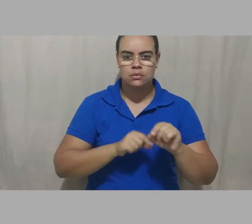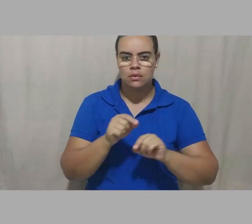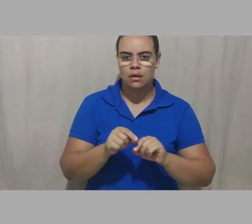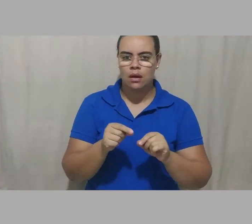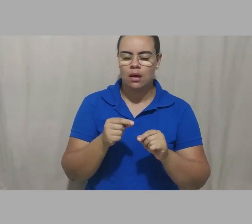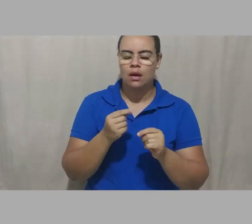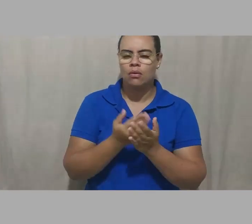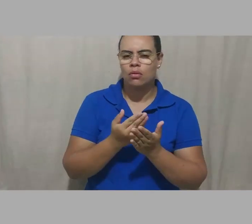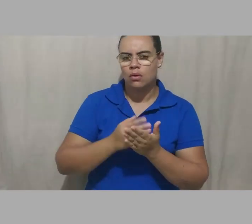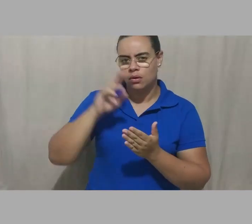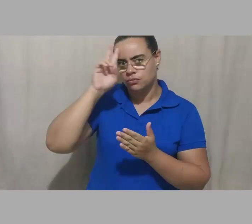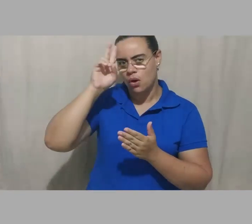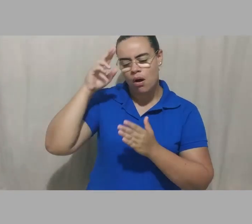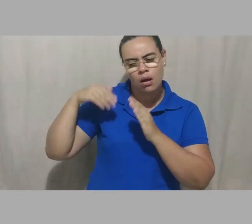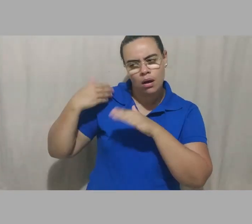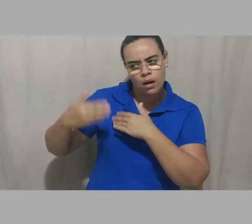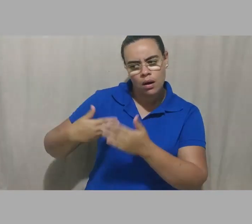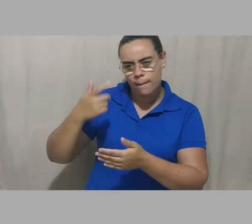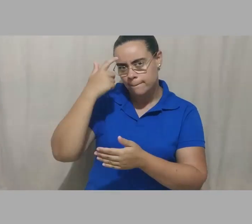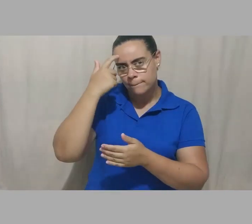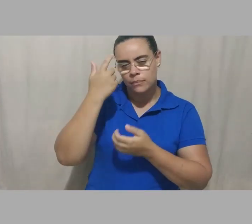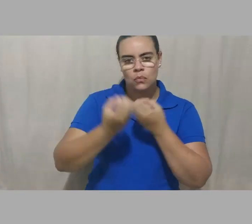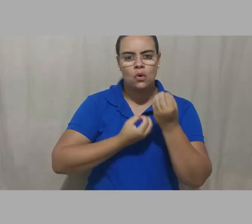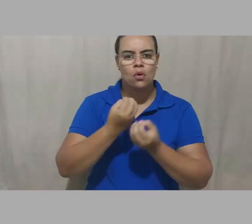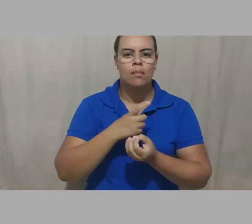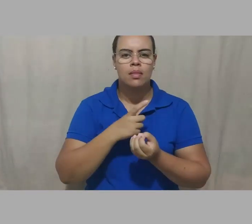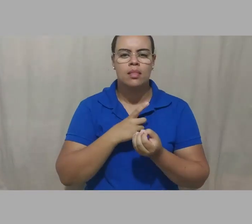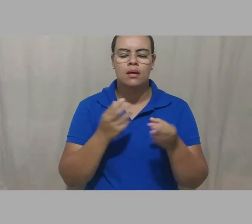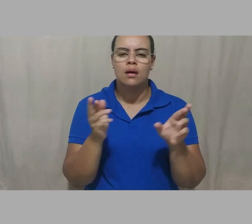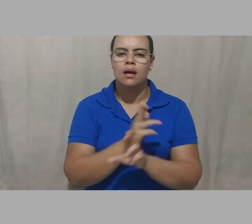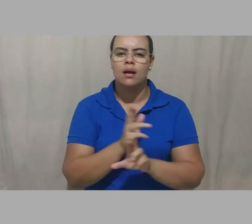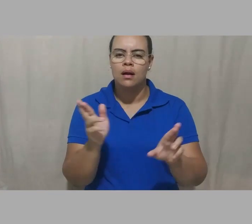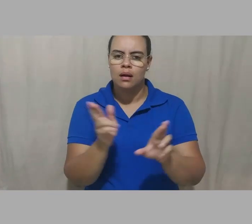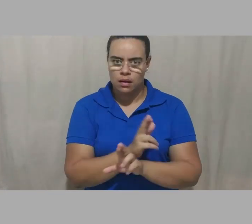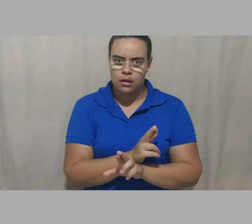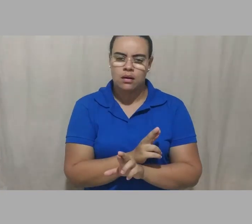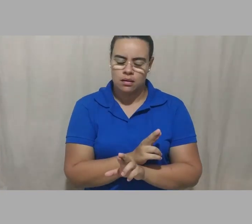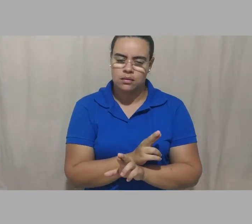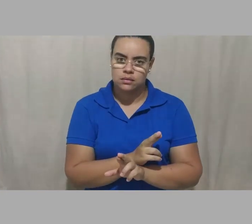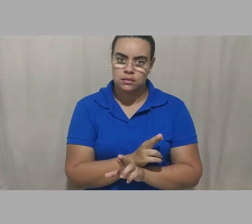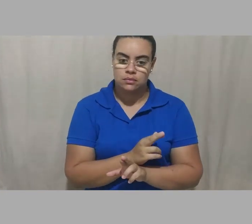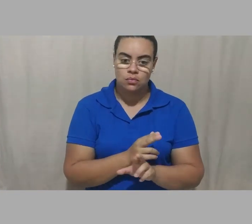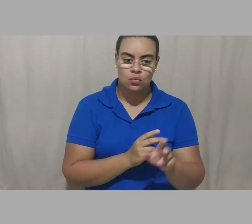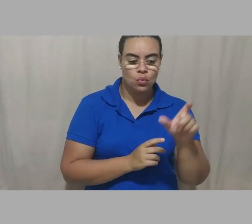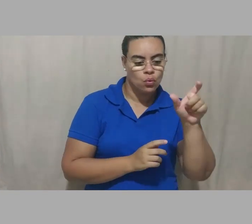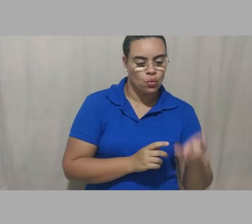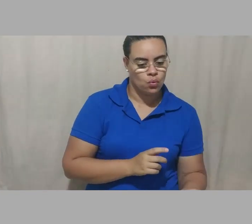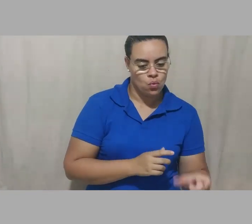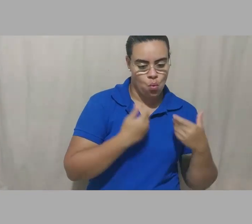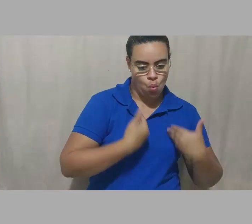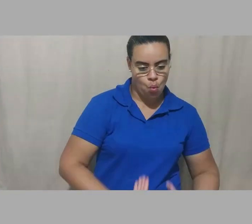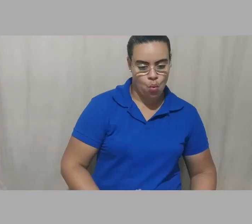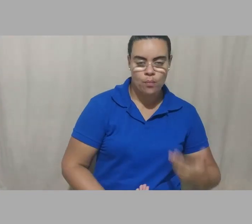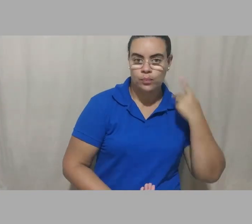fazer historiográfico, pensar como que se dá, como que se articula a relação entre